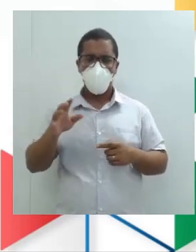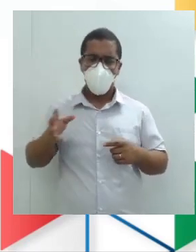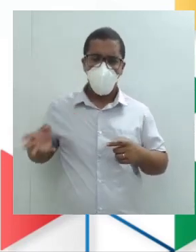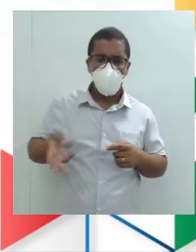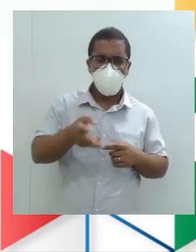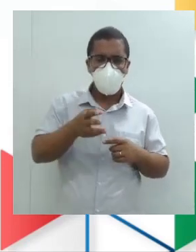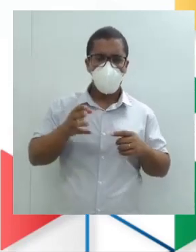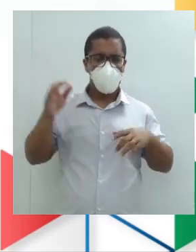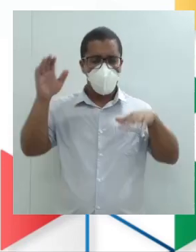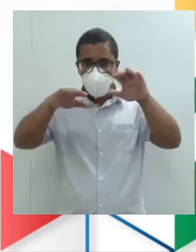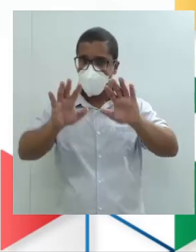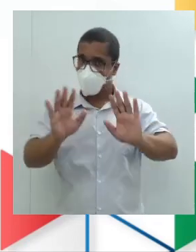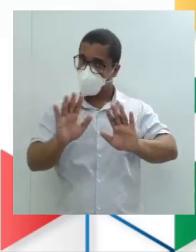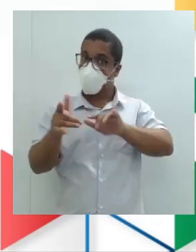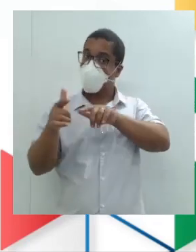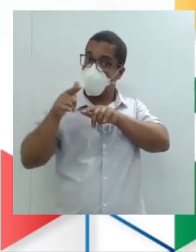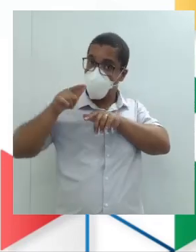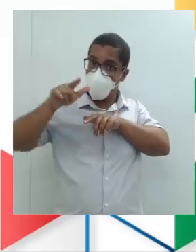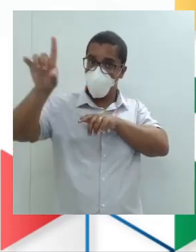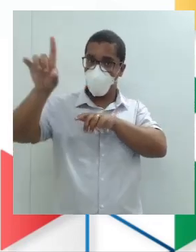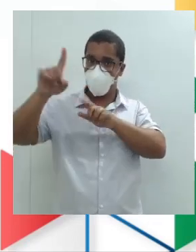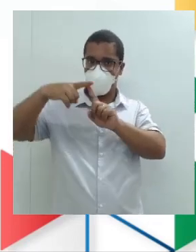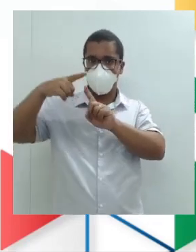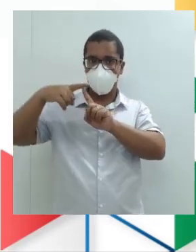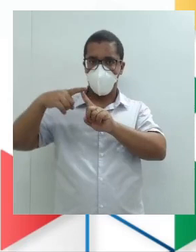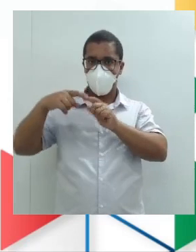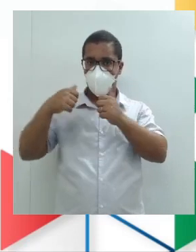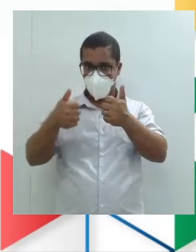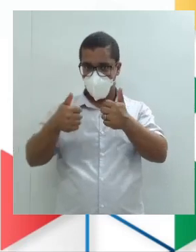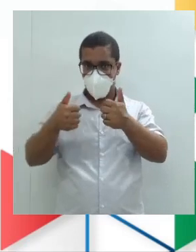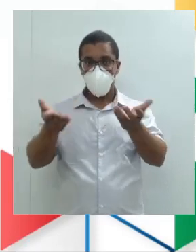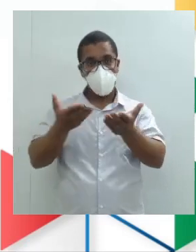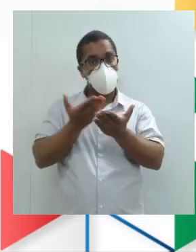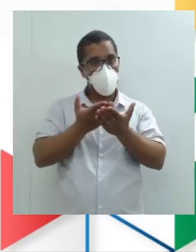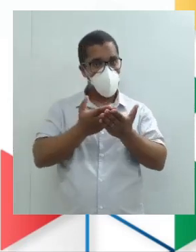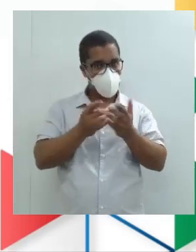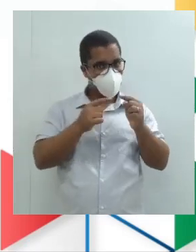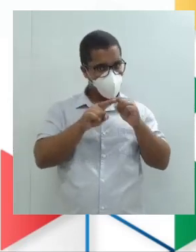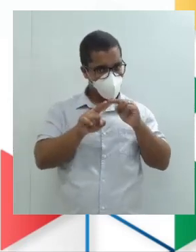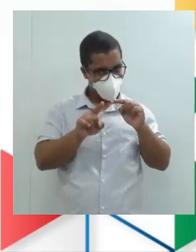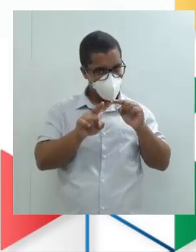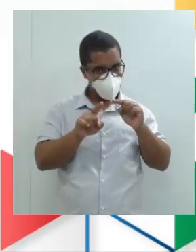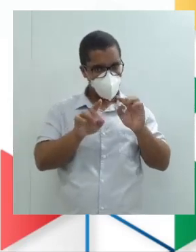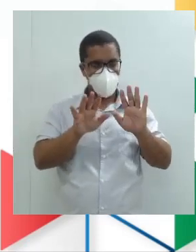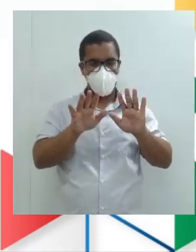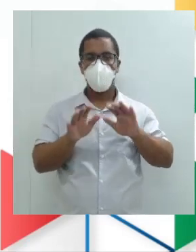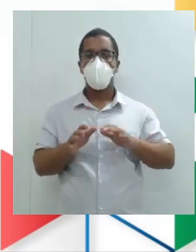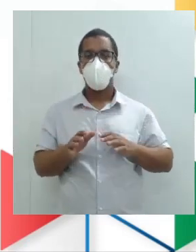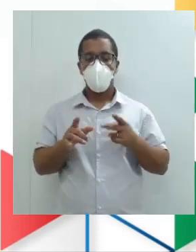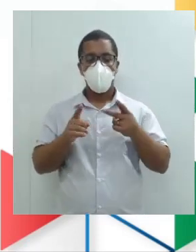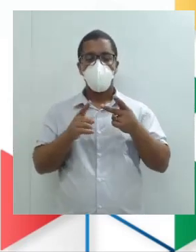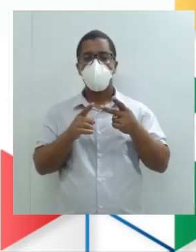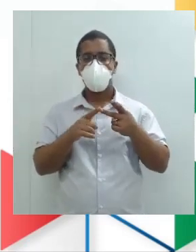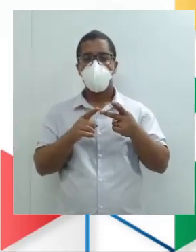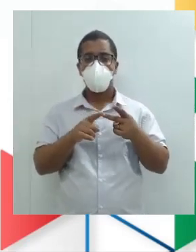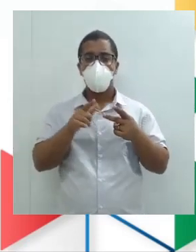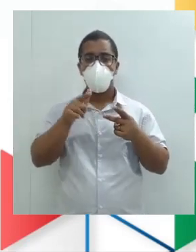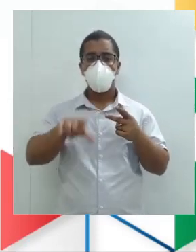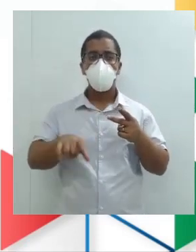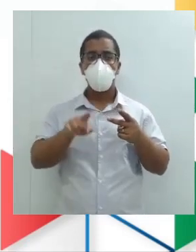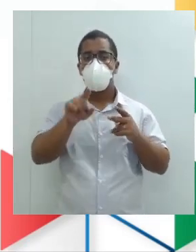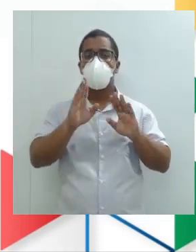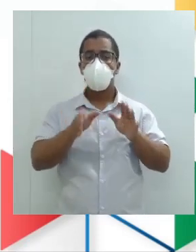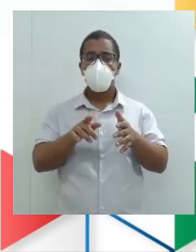natação, nenhum desses que a gente apresentou hoje na aula, tá bom? E segundo, você vai escolher um desses esportes que